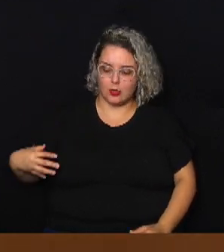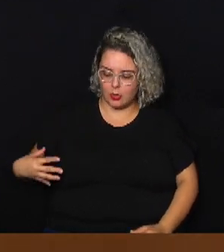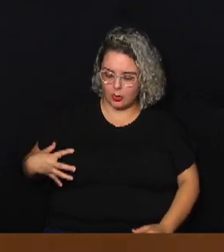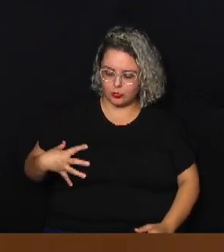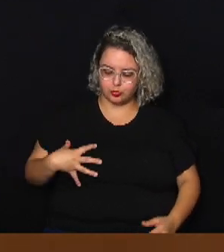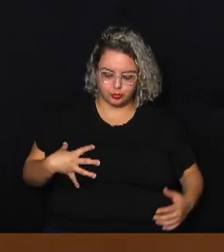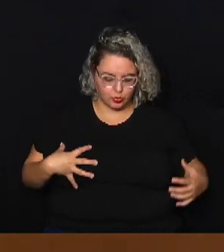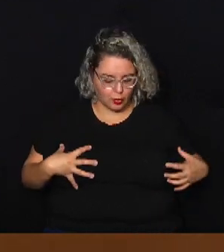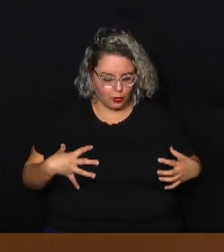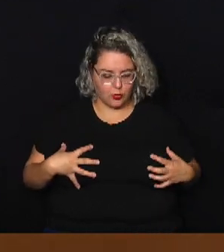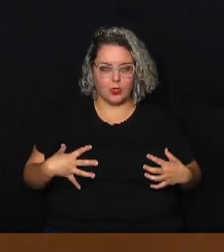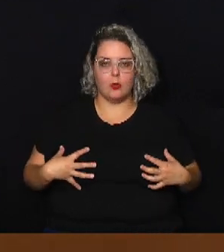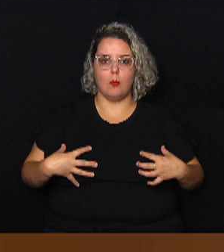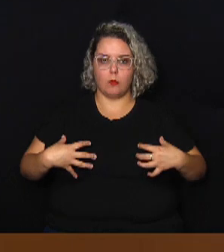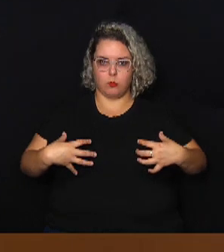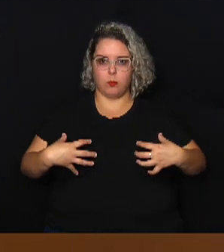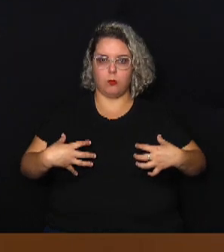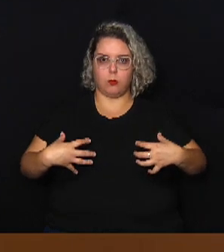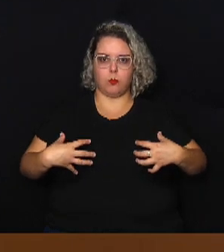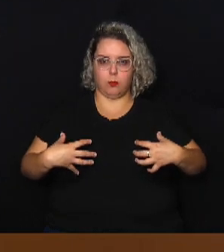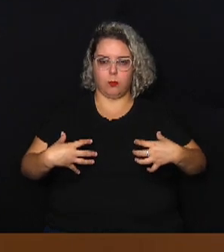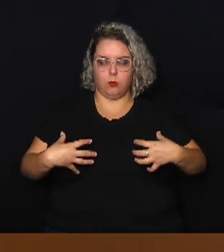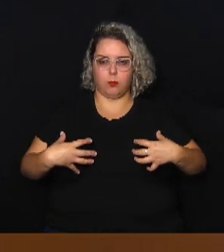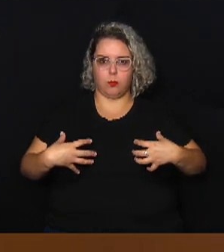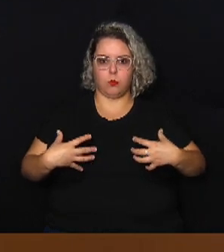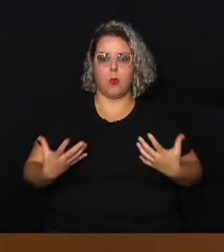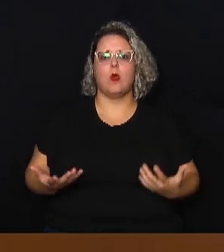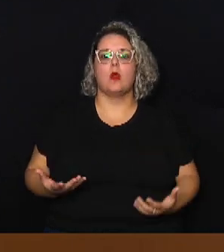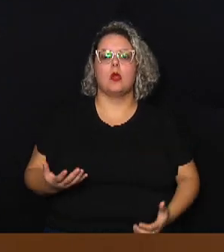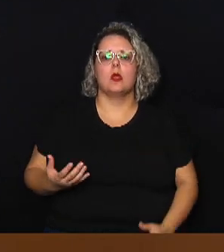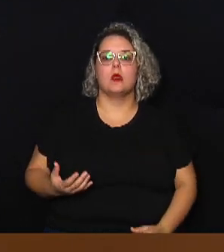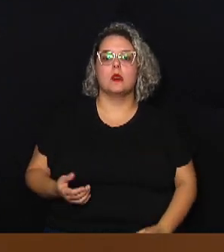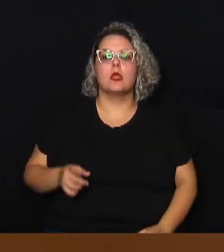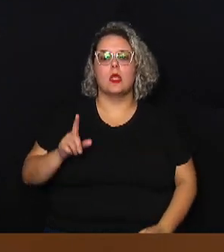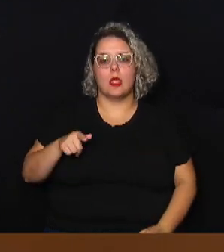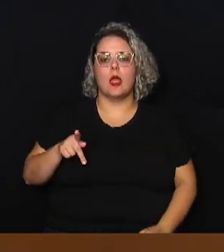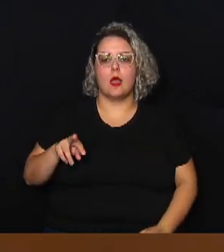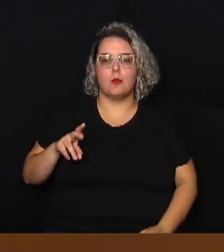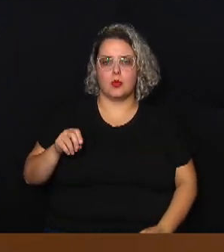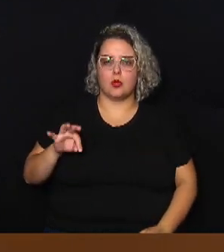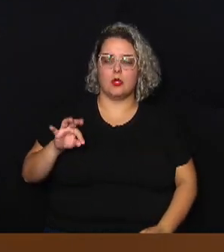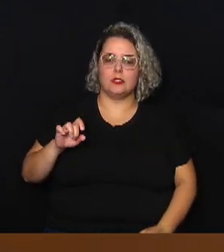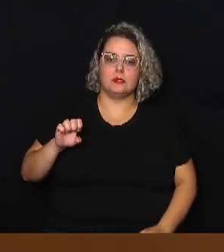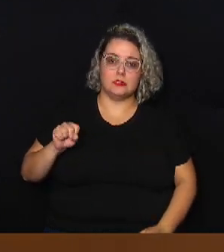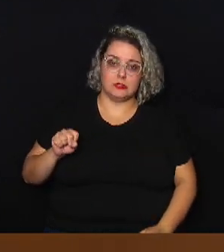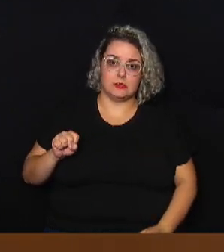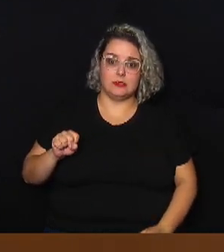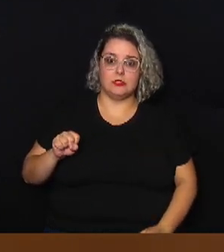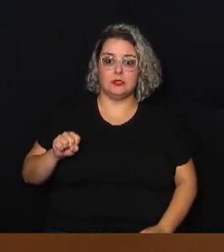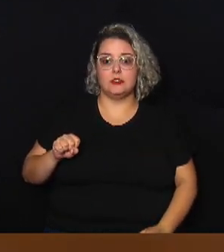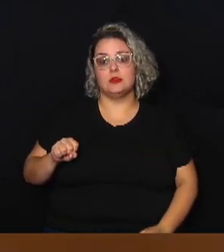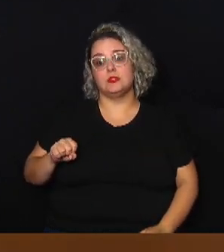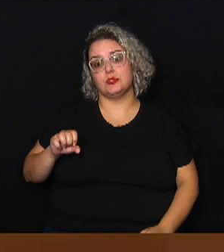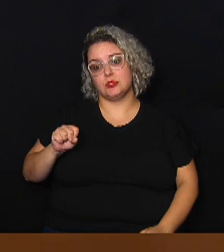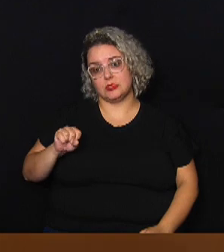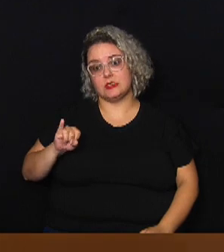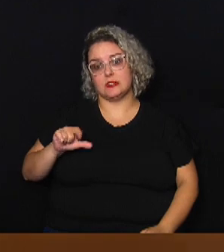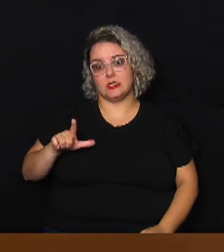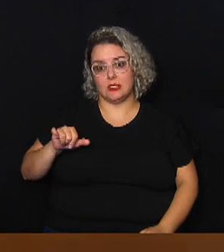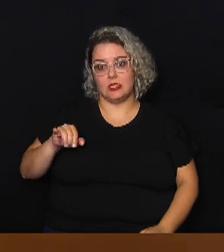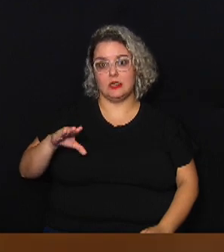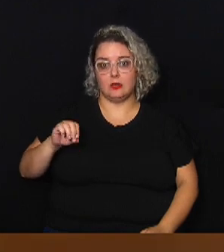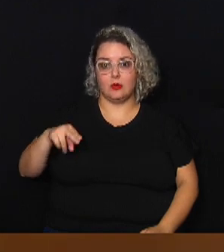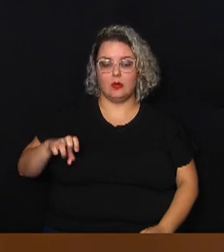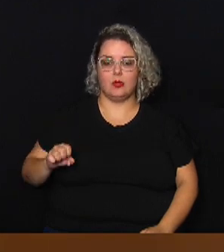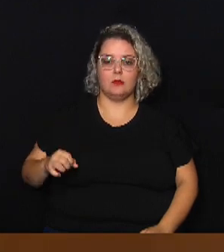usar de aumento mamário, de implante, de implantável, são as próteses de silicone. E é o que é mais realizado, uma das cirurgias